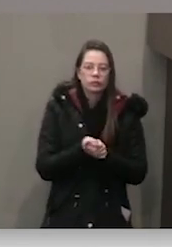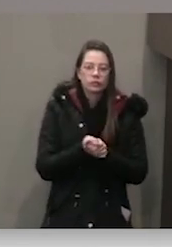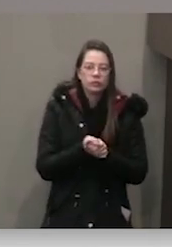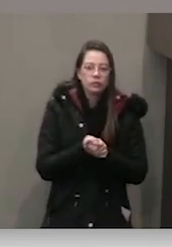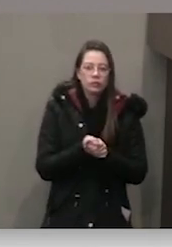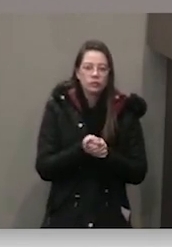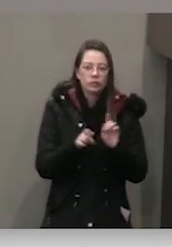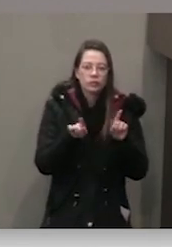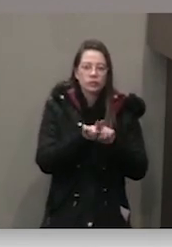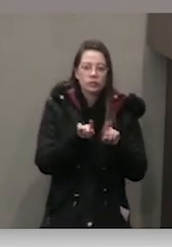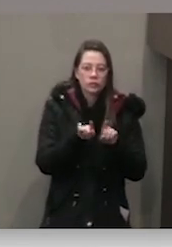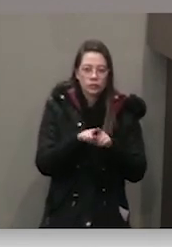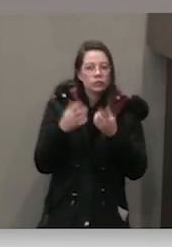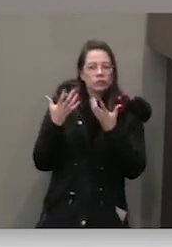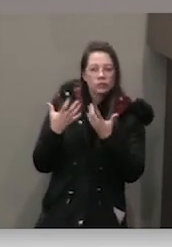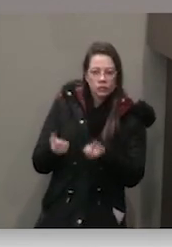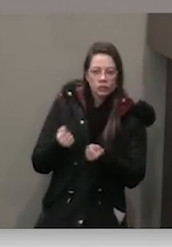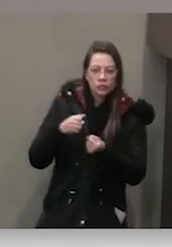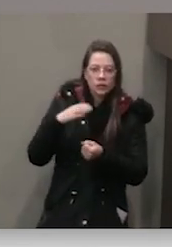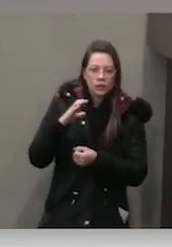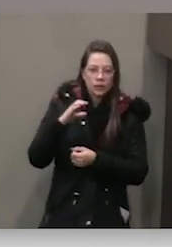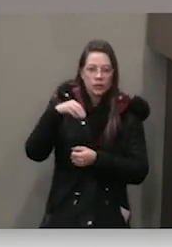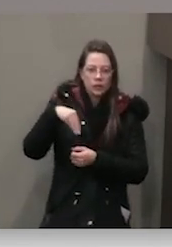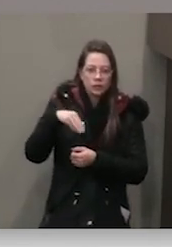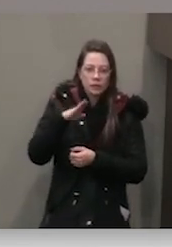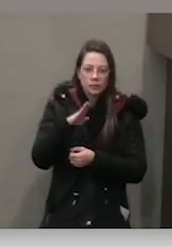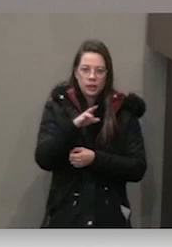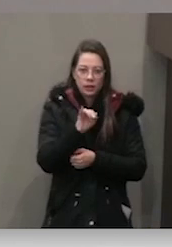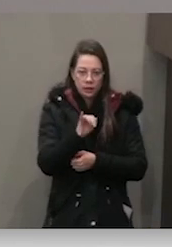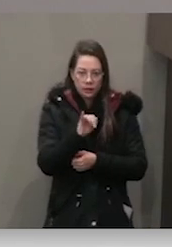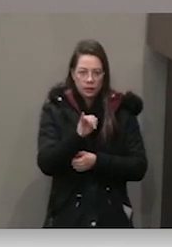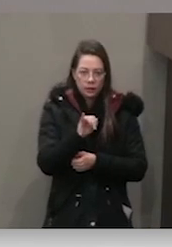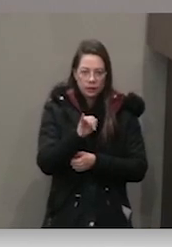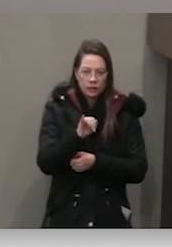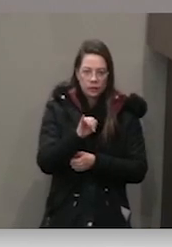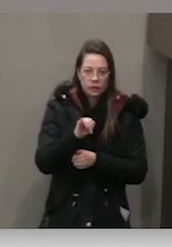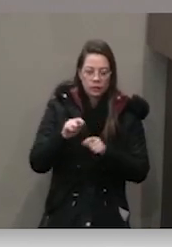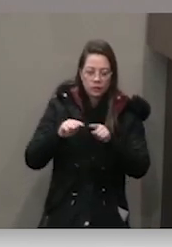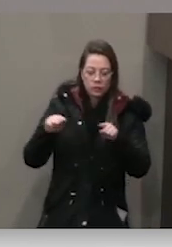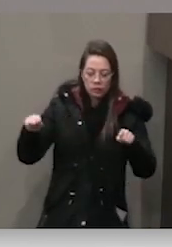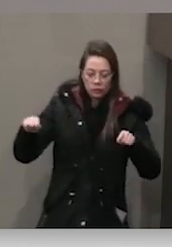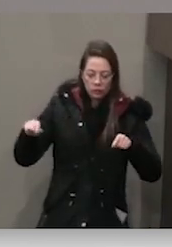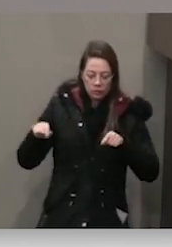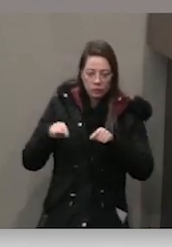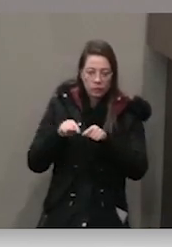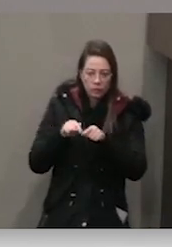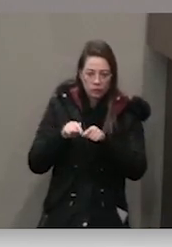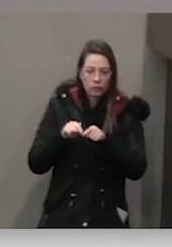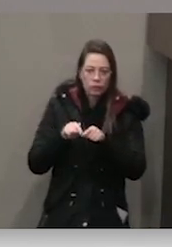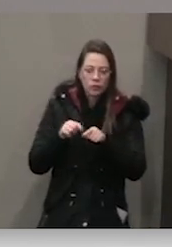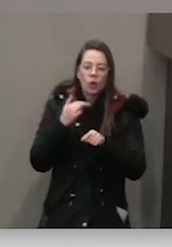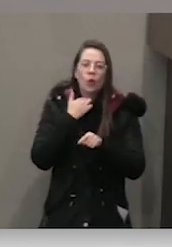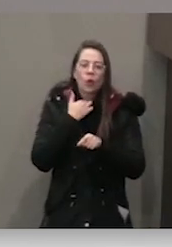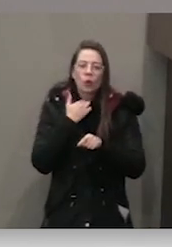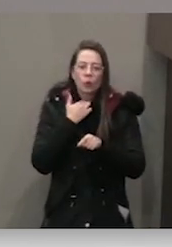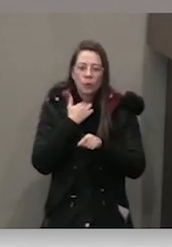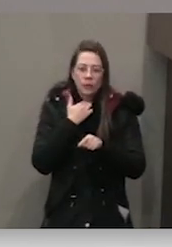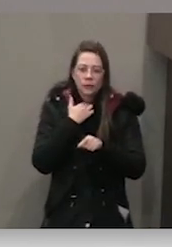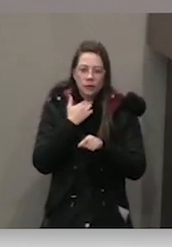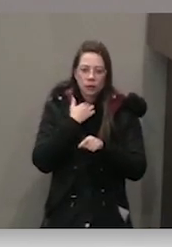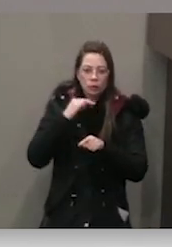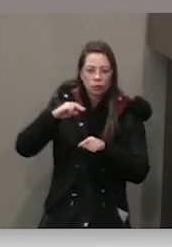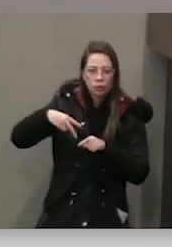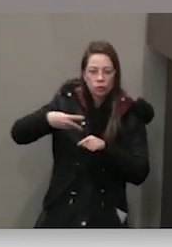O parecer favorável do CMDI foi para a zona de uso, a zona de ocupação intensiva